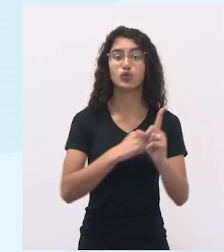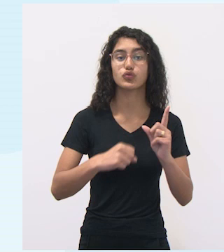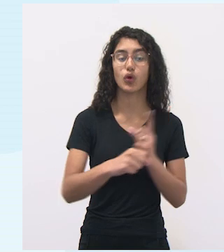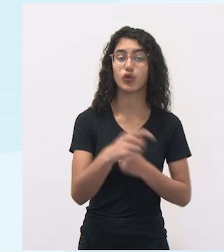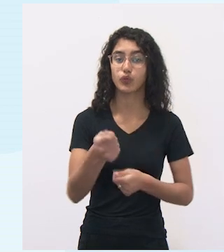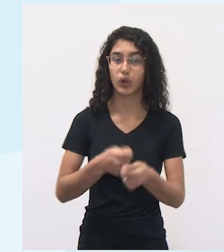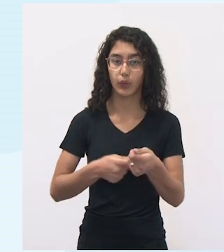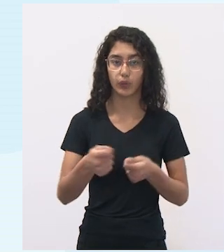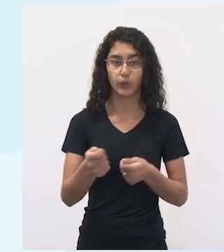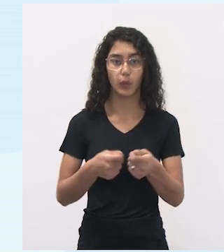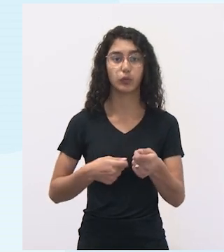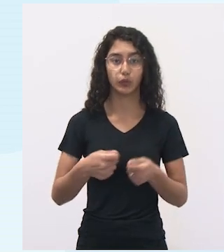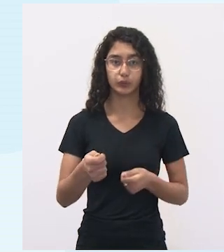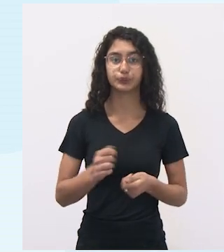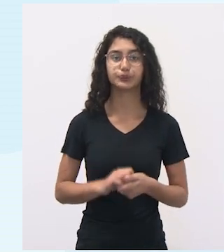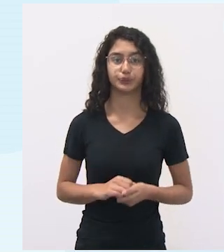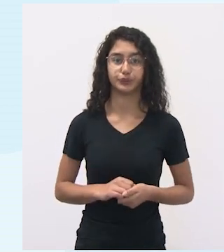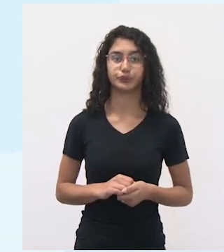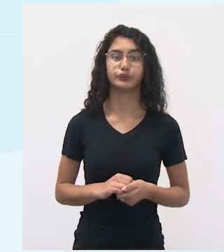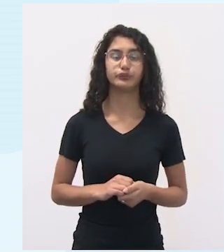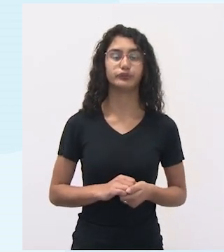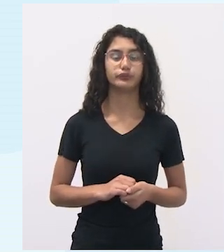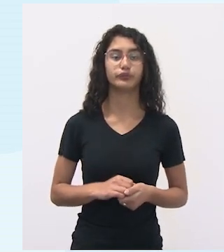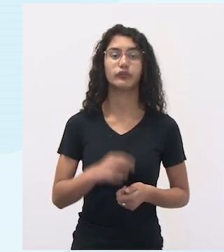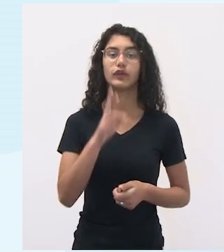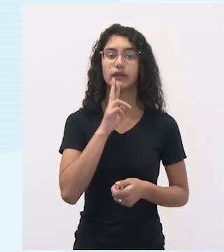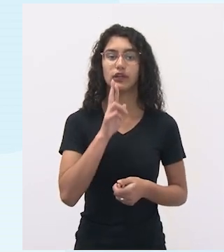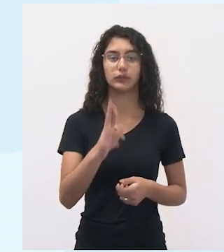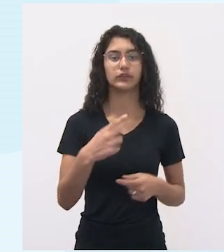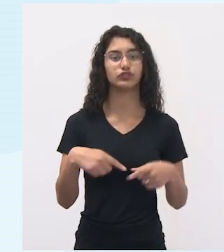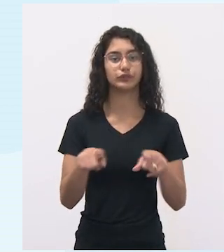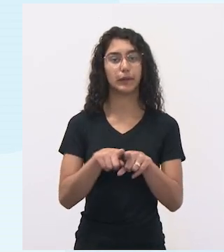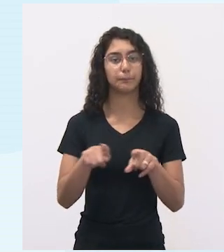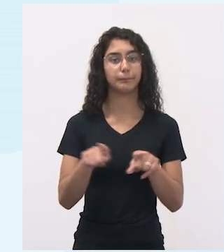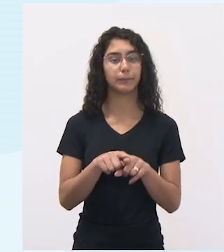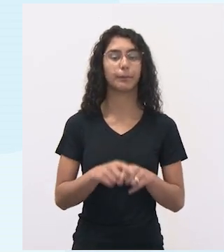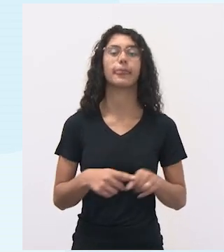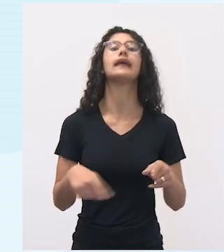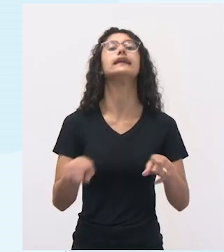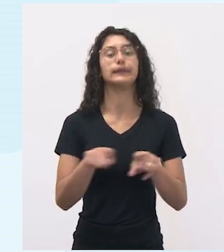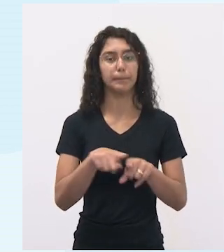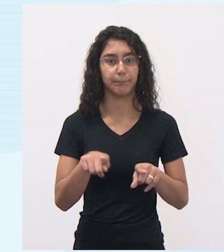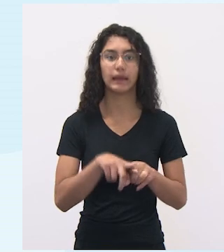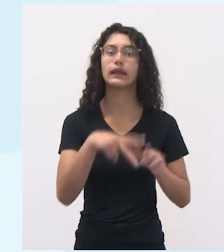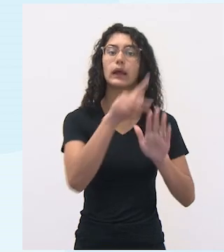um dos índices também dos questionários que vão ser respondidos. Também está lá na portaria. Próximo.